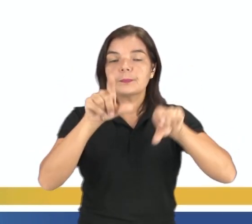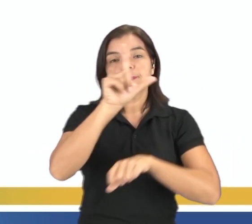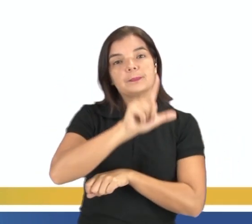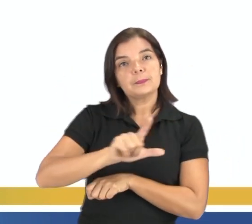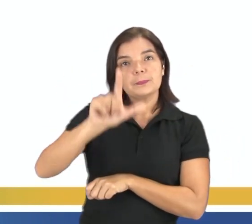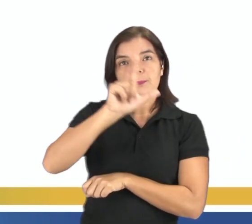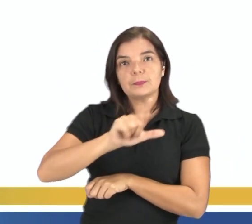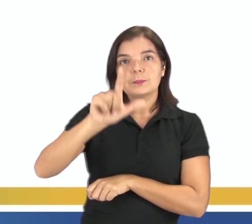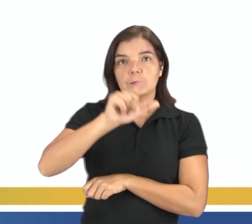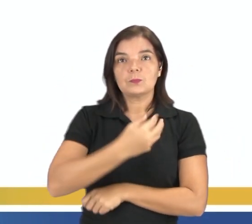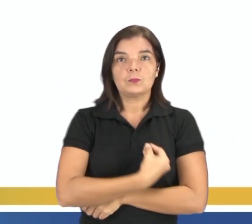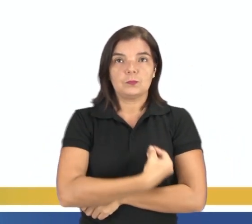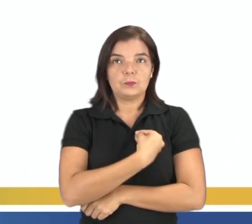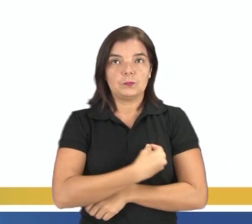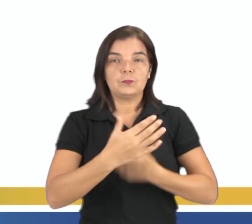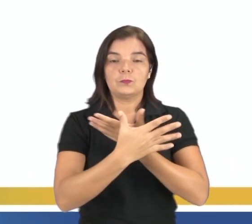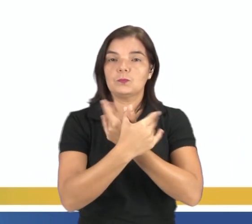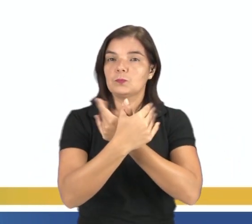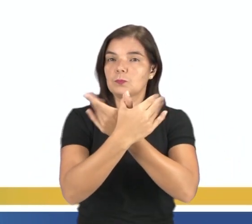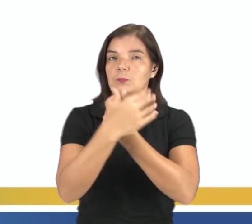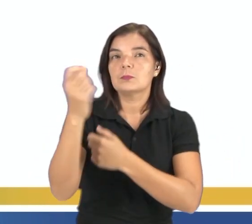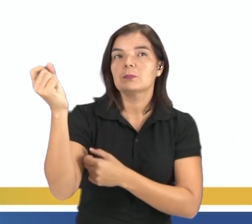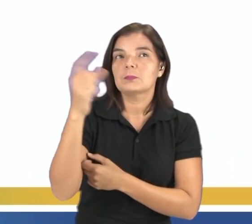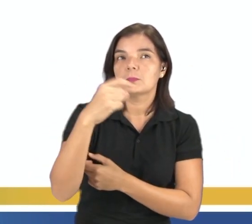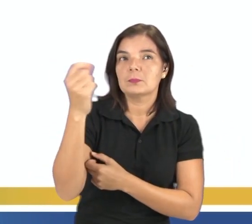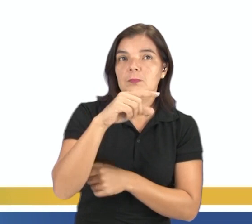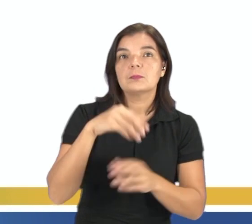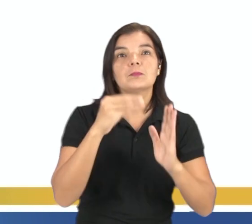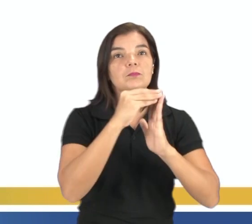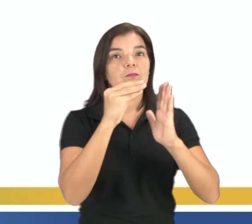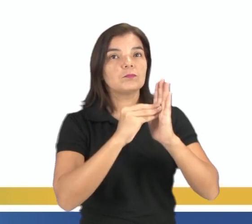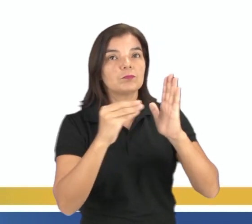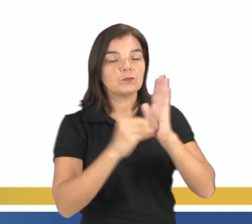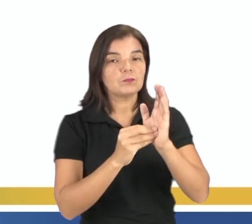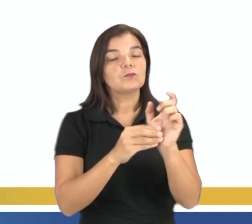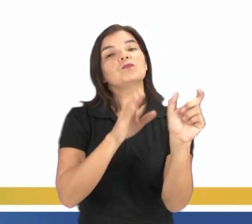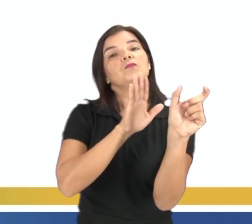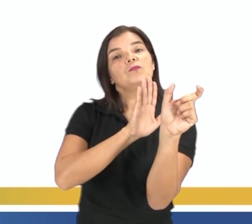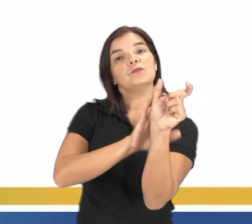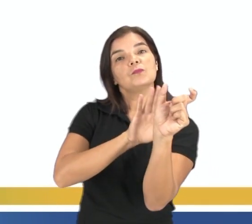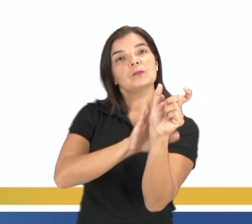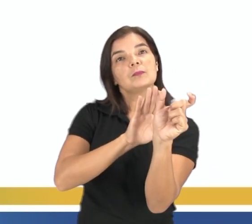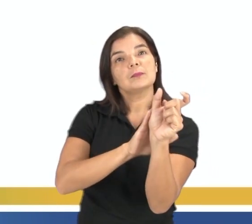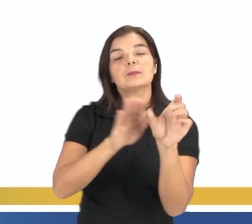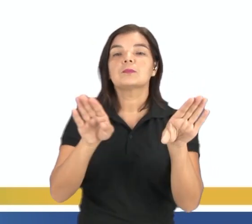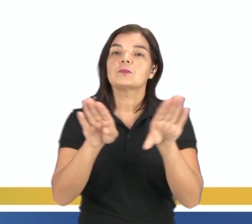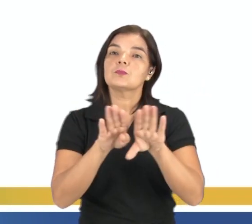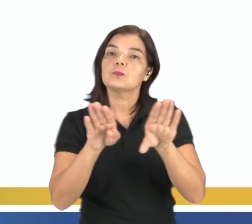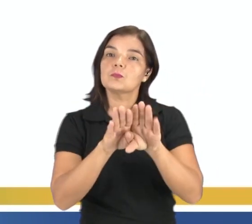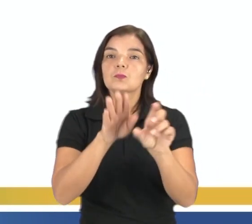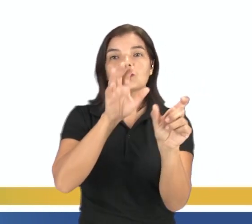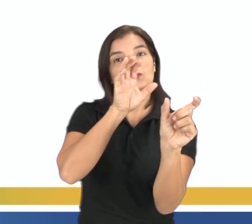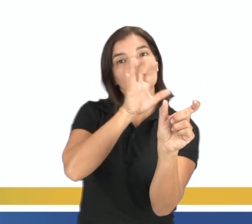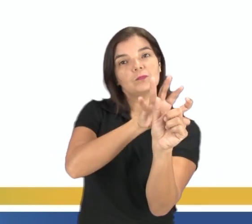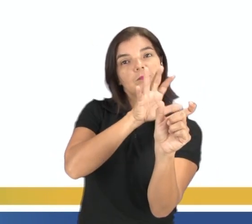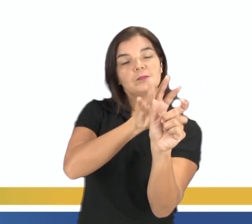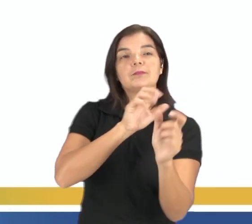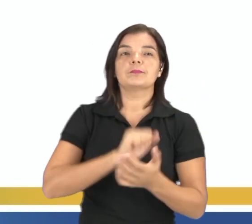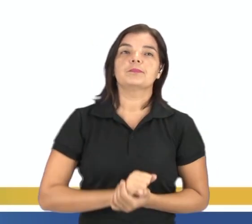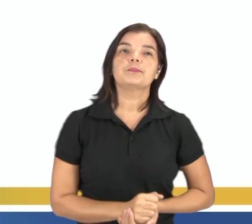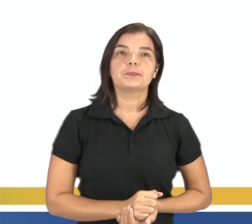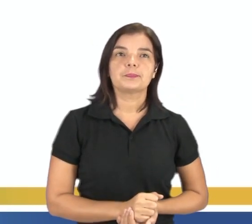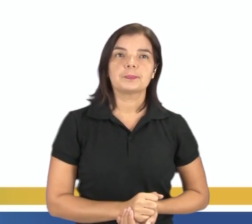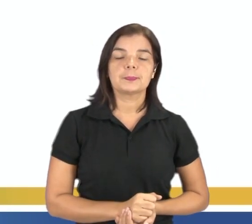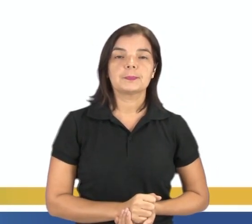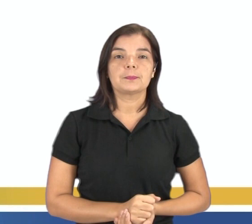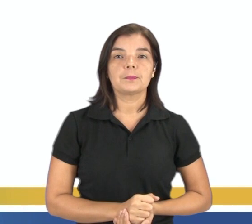literária Uma Vida de Borboletas Azuis e classifique o termo destacado em conotação ou